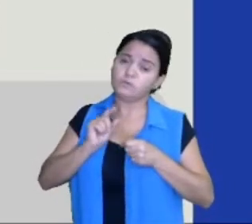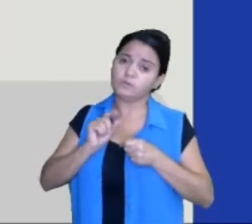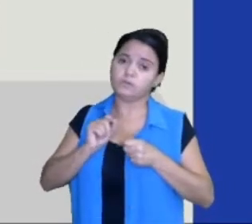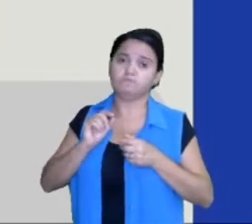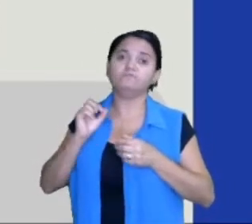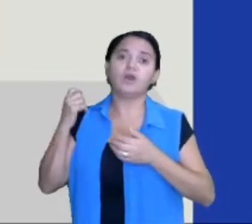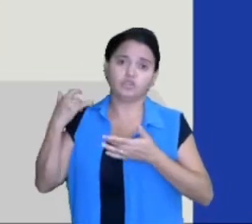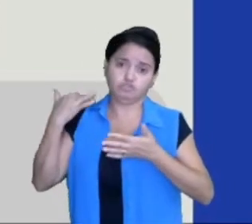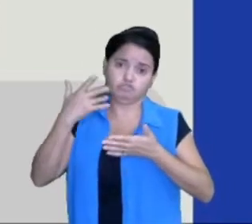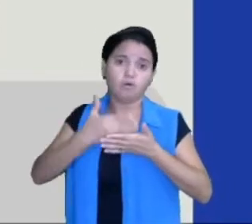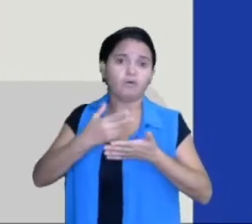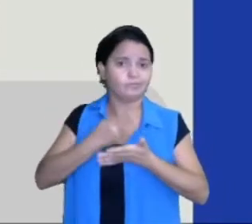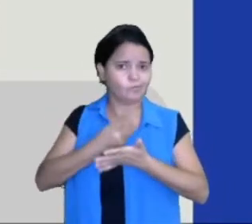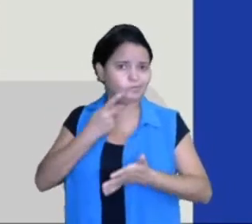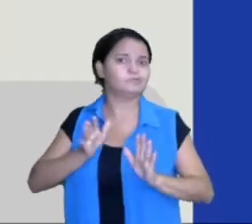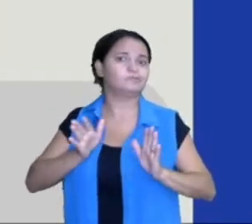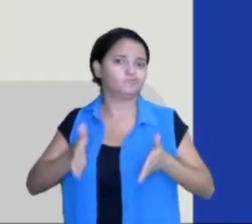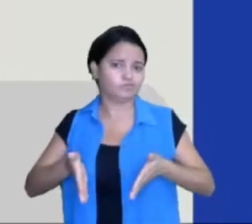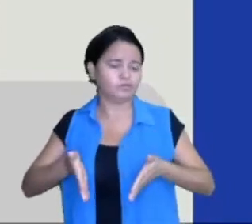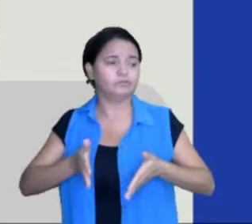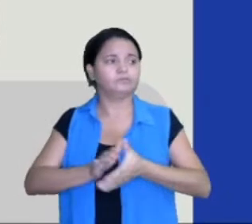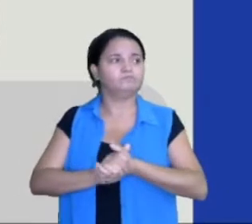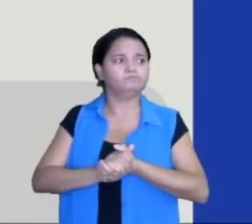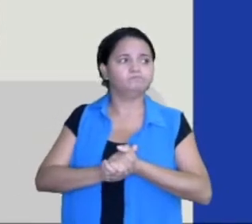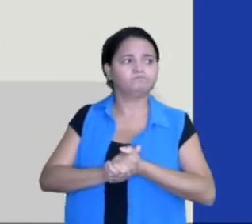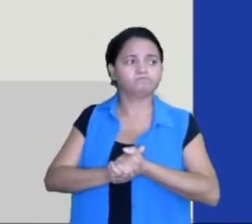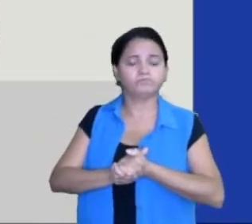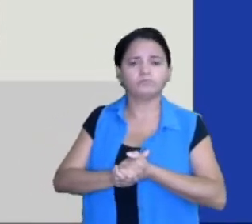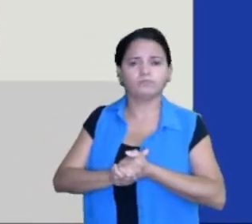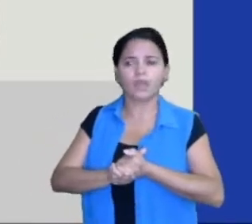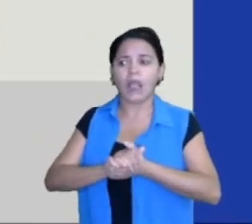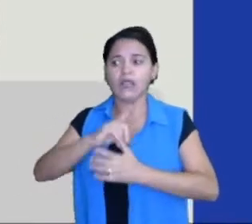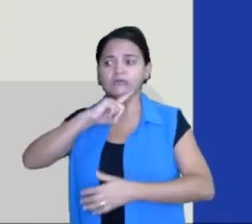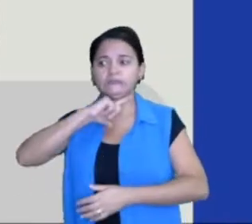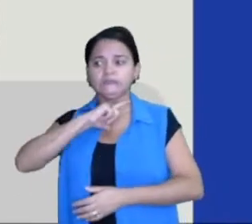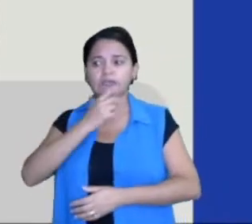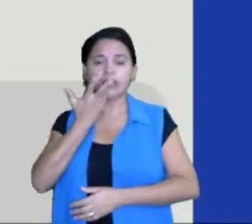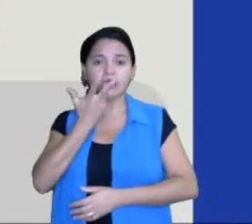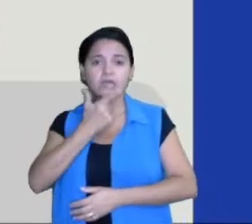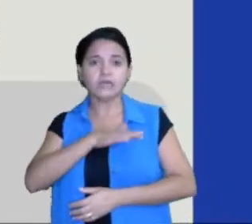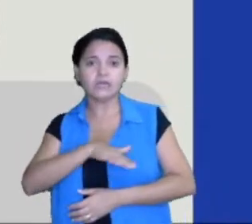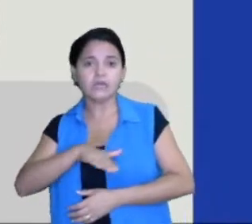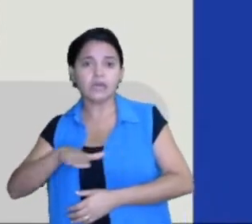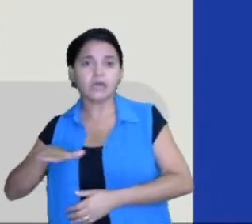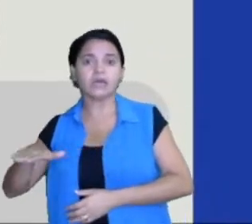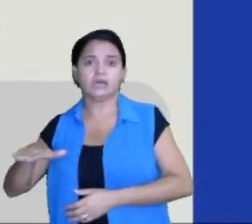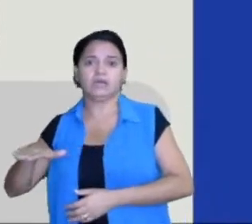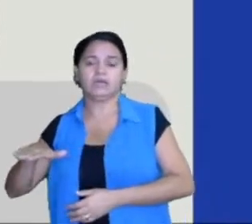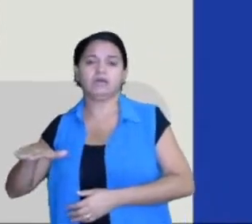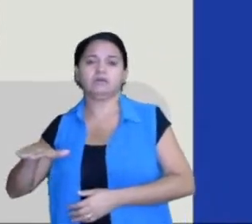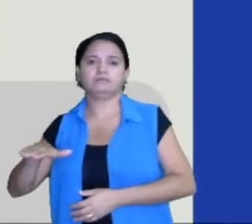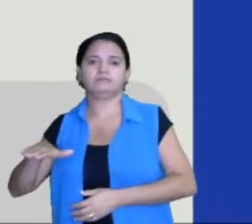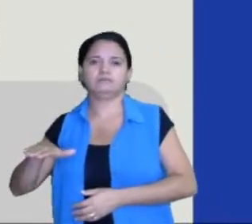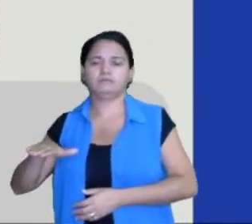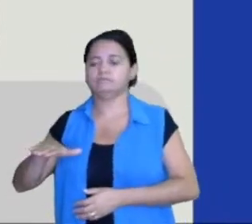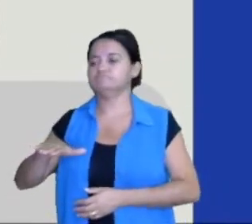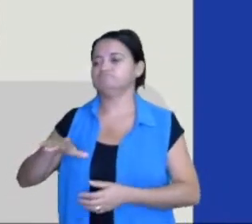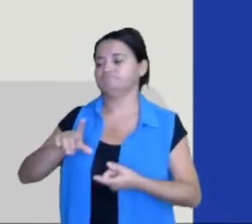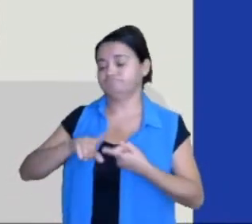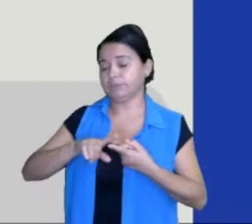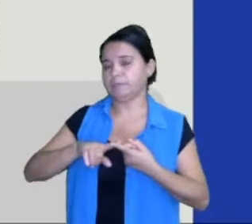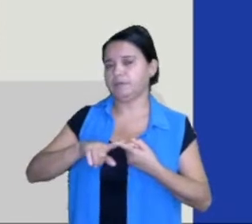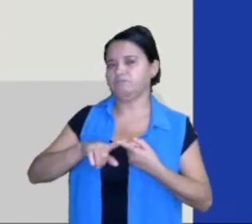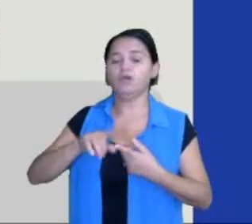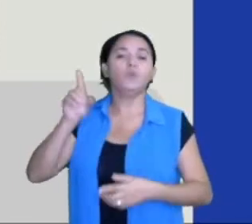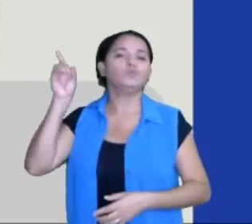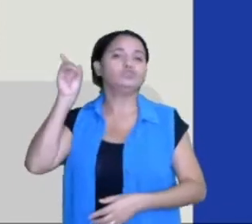análise. Vocês podem ver que crianças também estariam ali. Os Estados Unidos foi muito